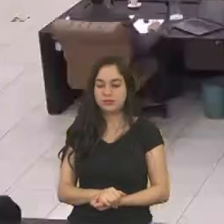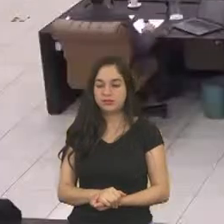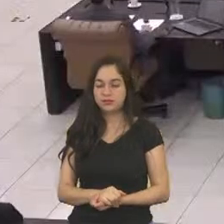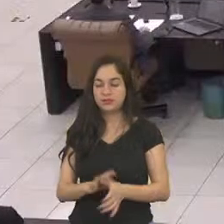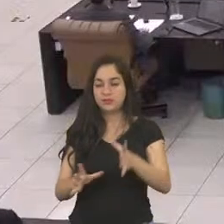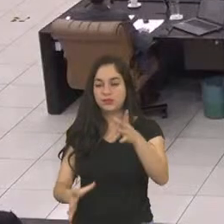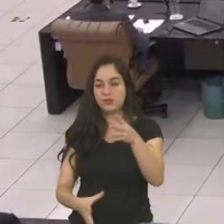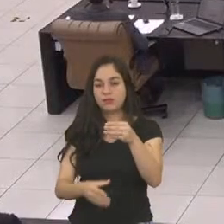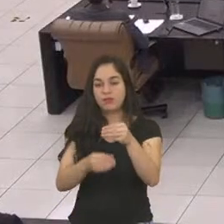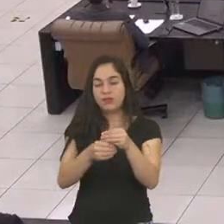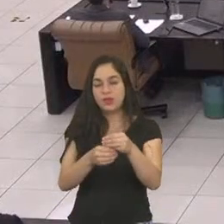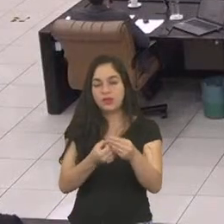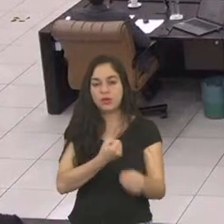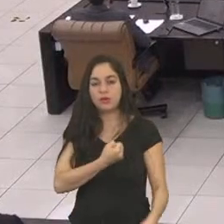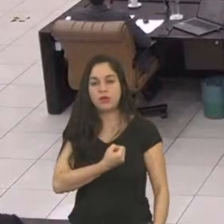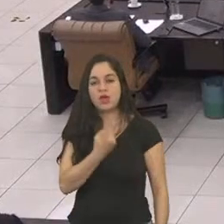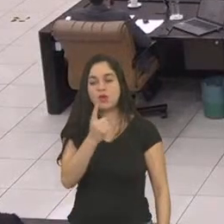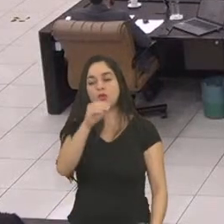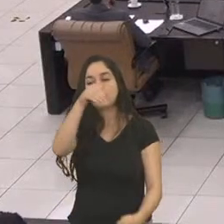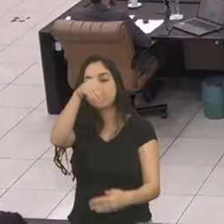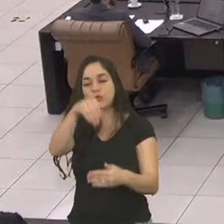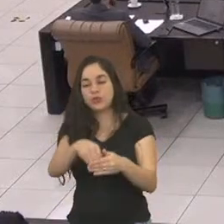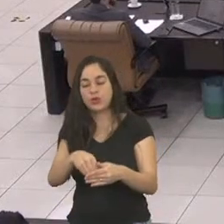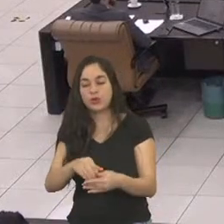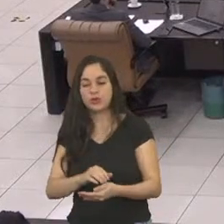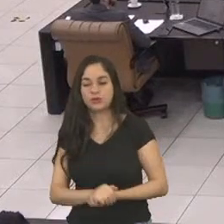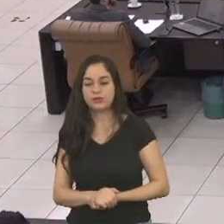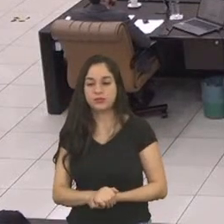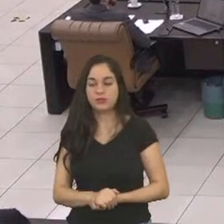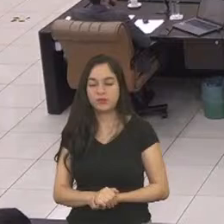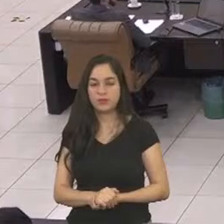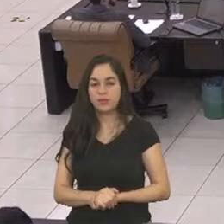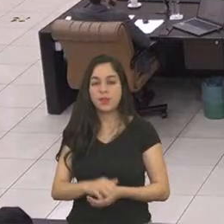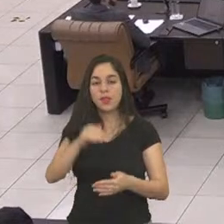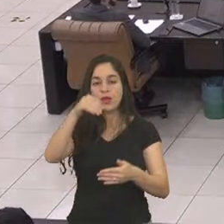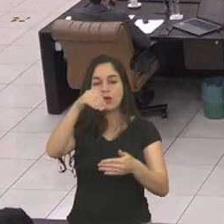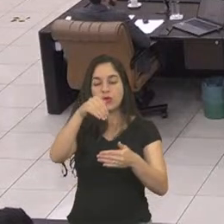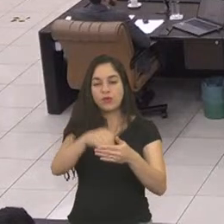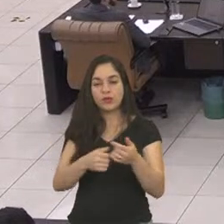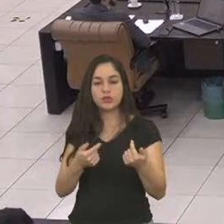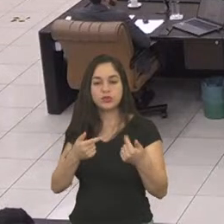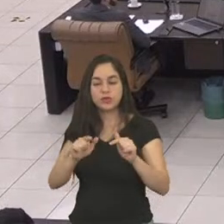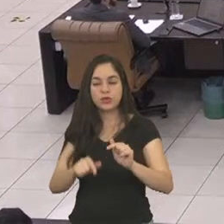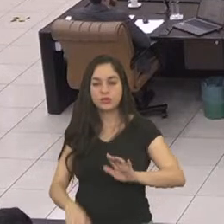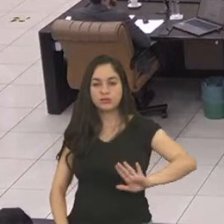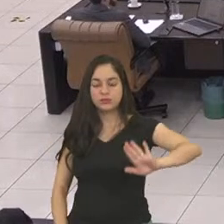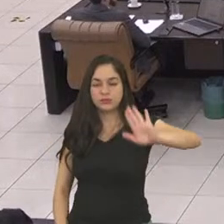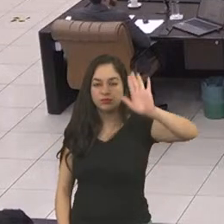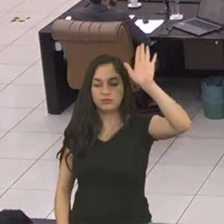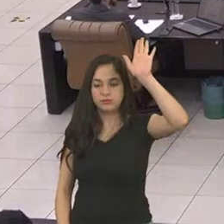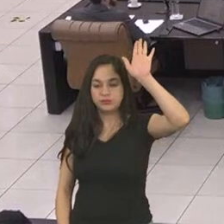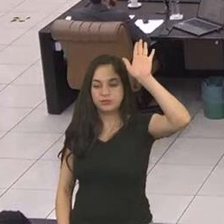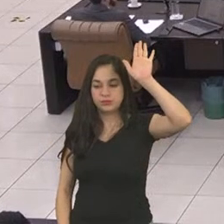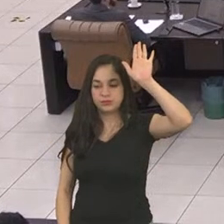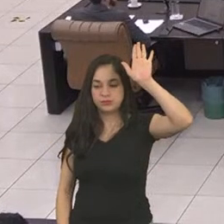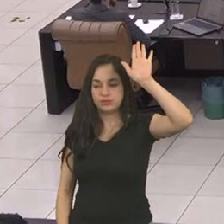Emenda número 1 em votação. Os vereadores que forem contrários se manifestem levantando o